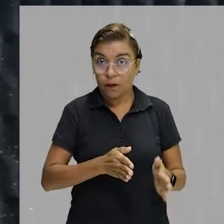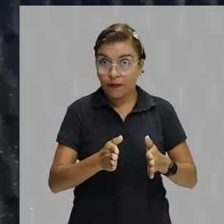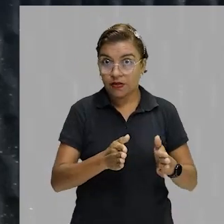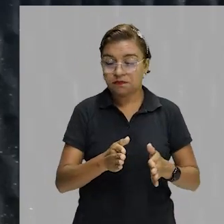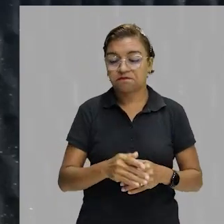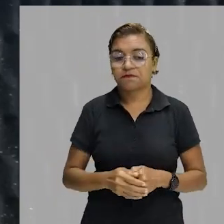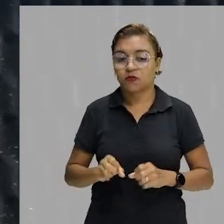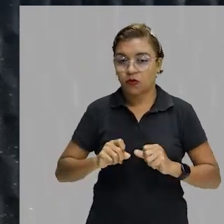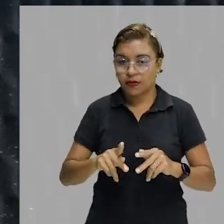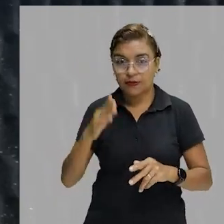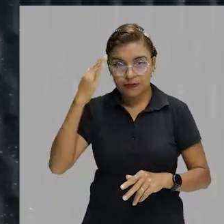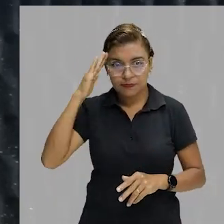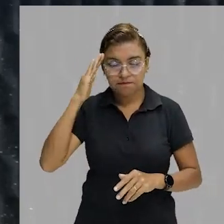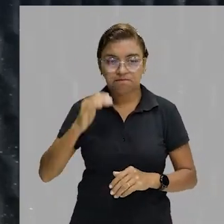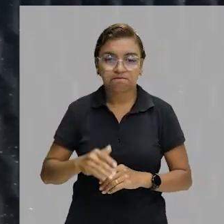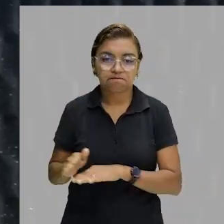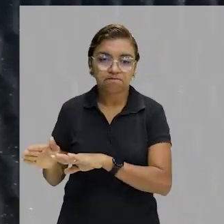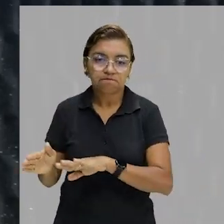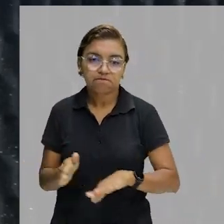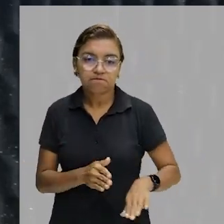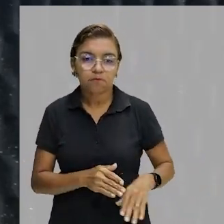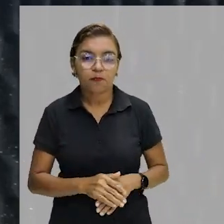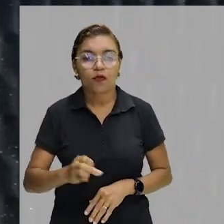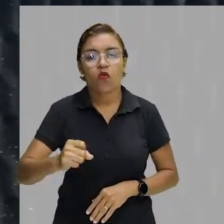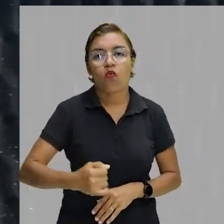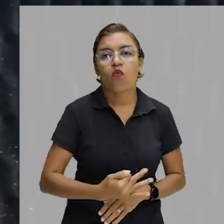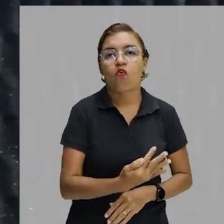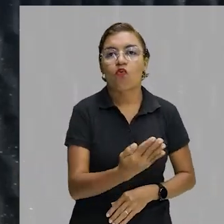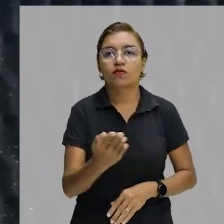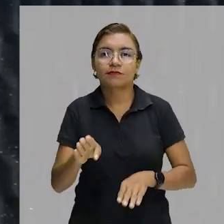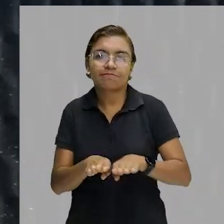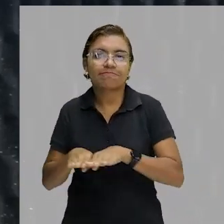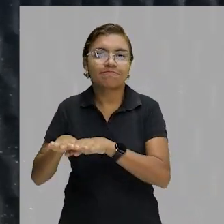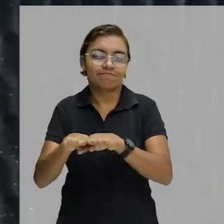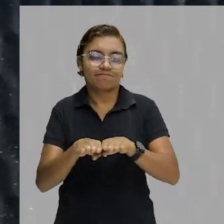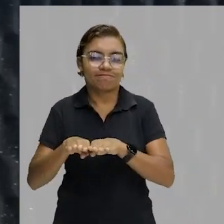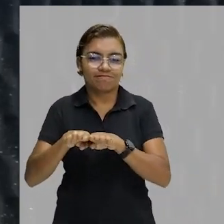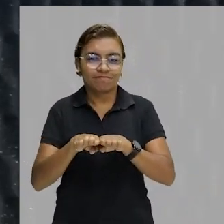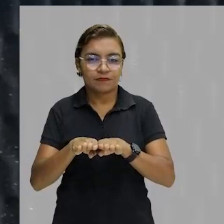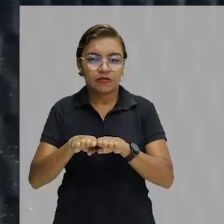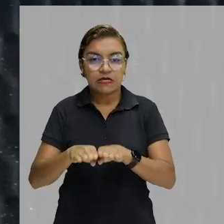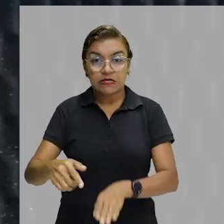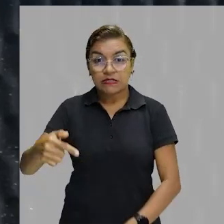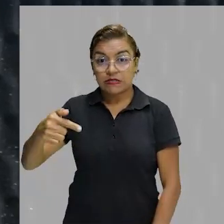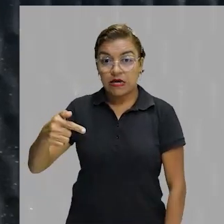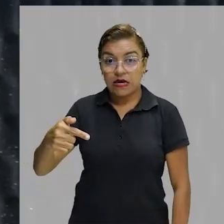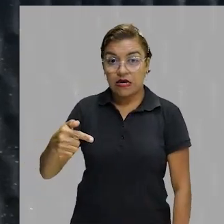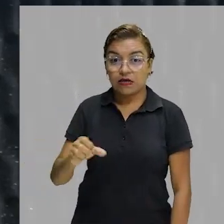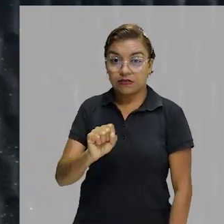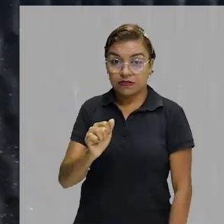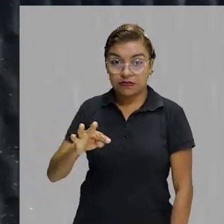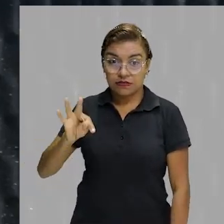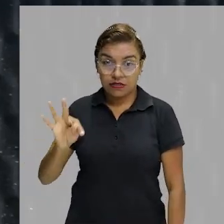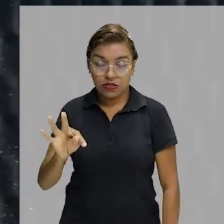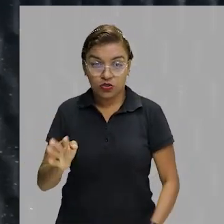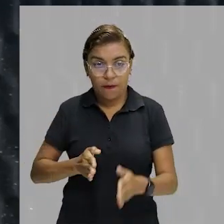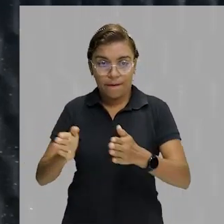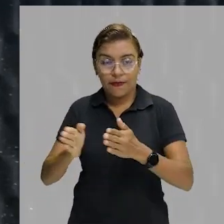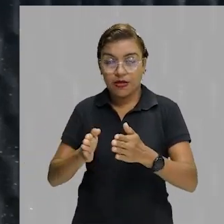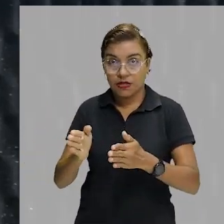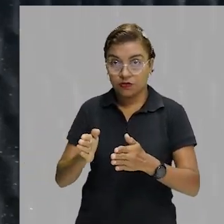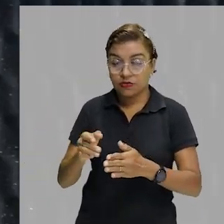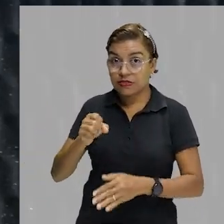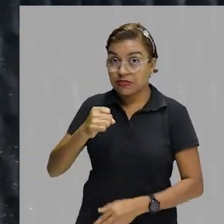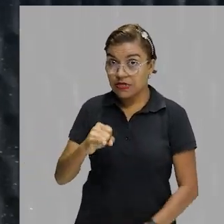Compreenderam? Bora passar. Contagem padrão de set longo. O primeiro jogador do time que ganhar 6